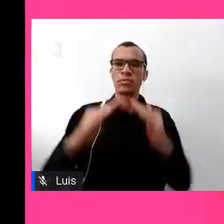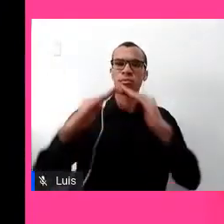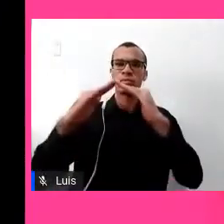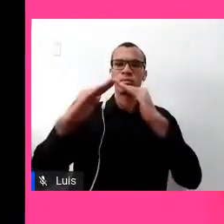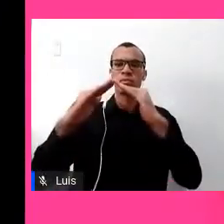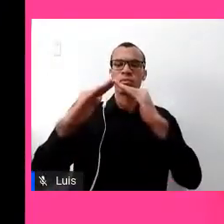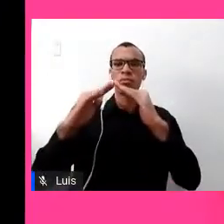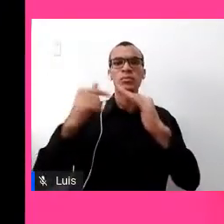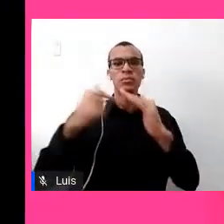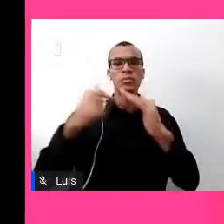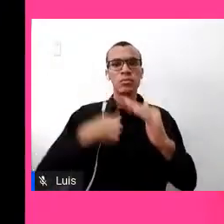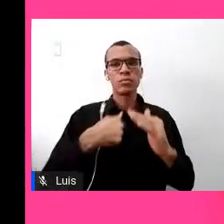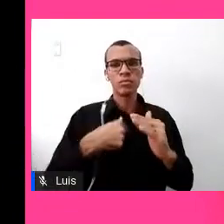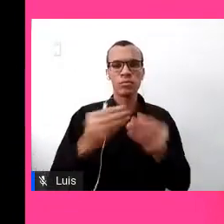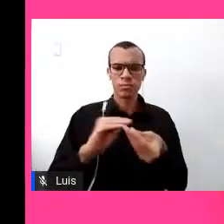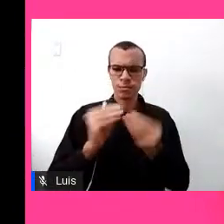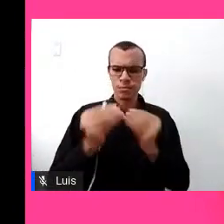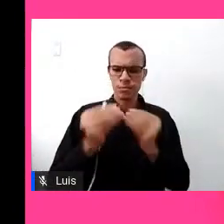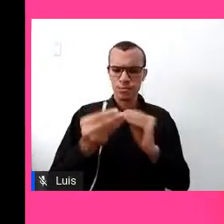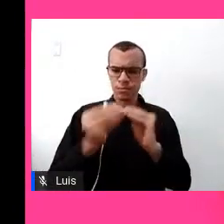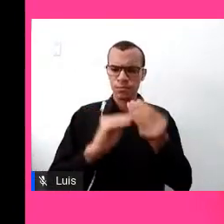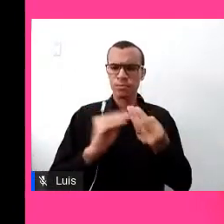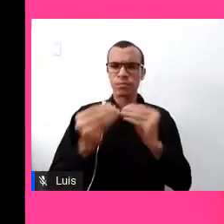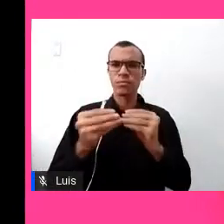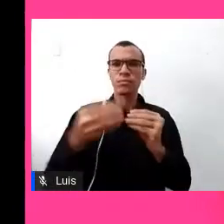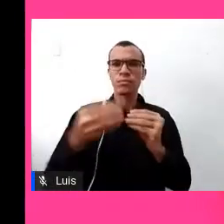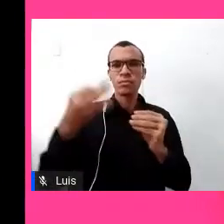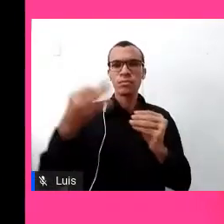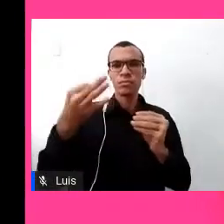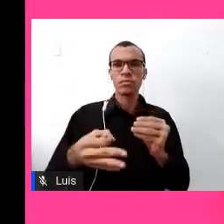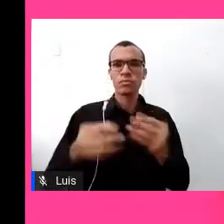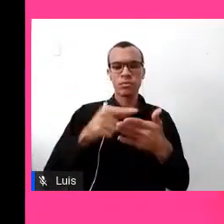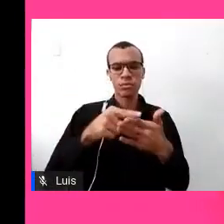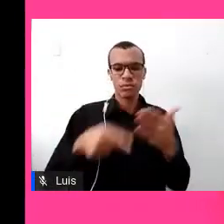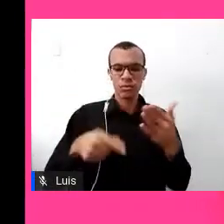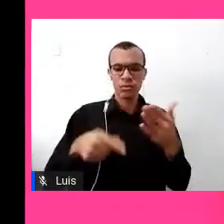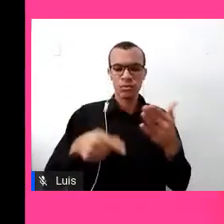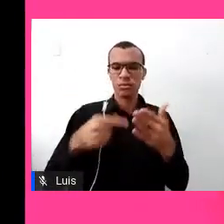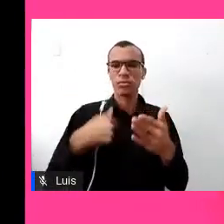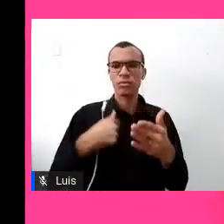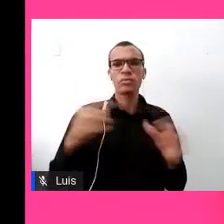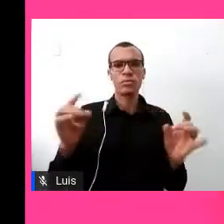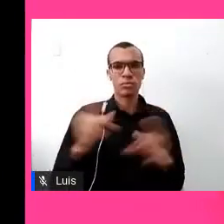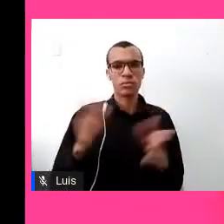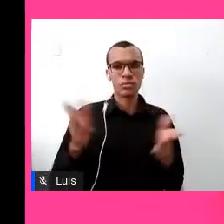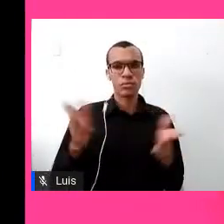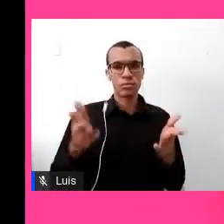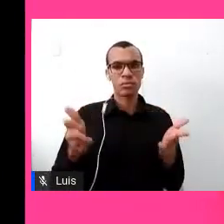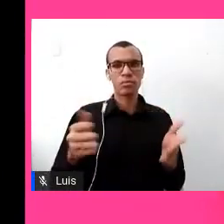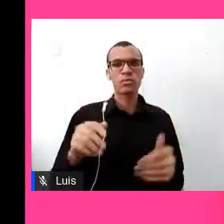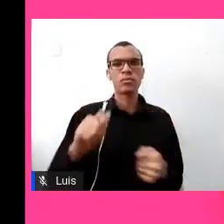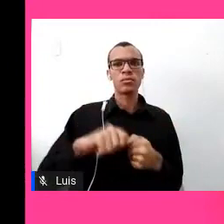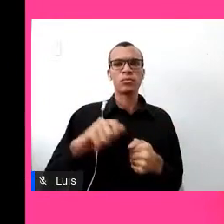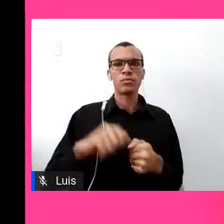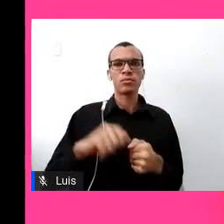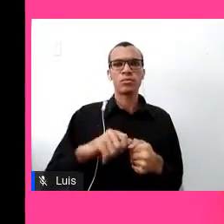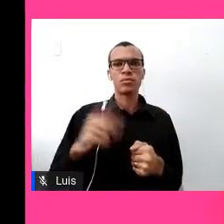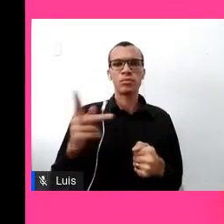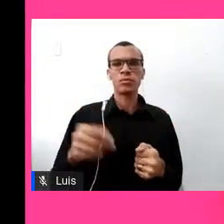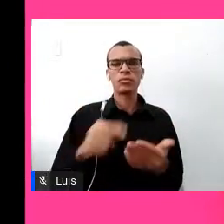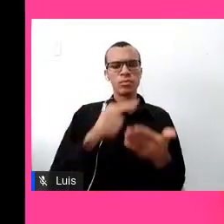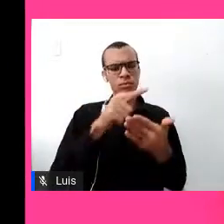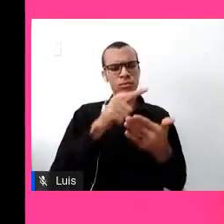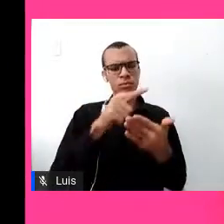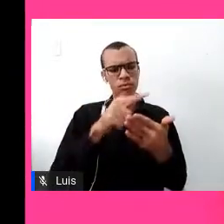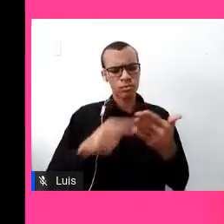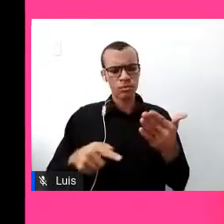dobrar, ele vai dobrar exatamente em cima do risco que eu acabei de fazer. Então, esse risco facilita